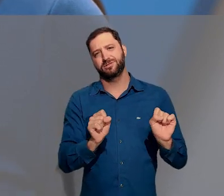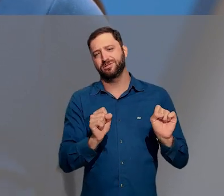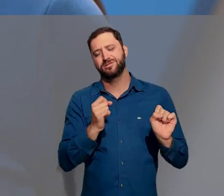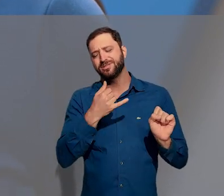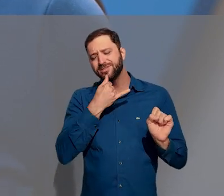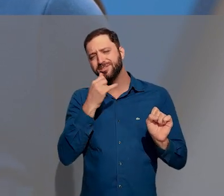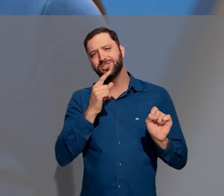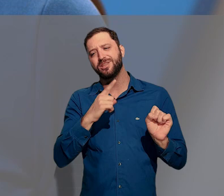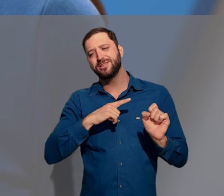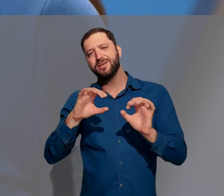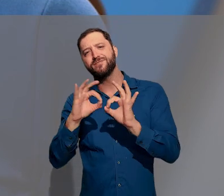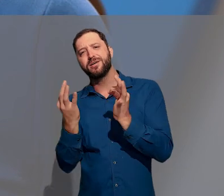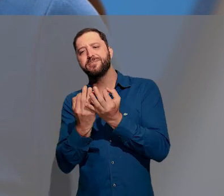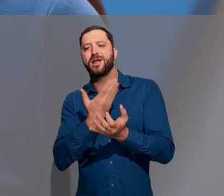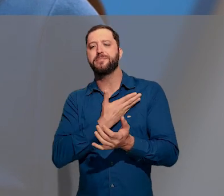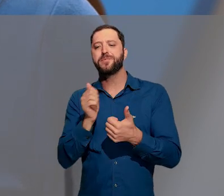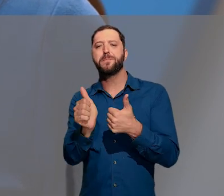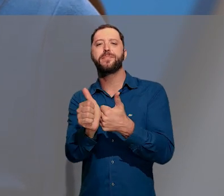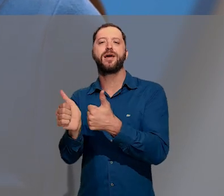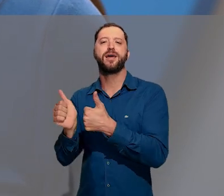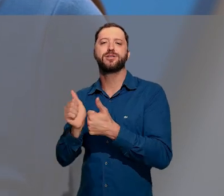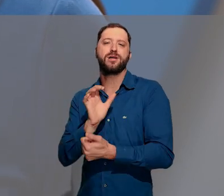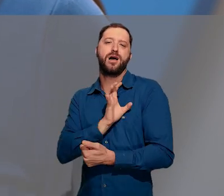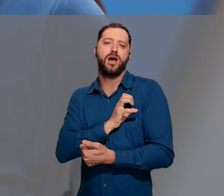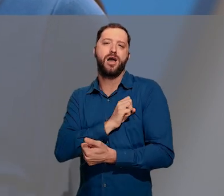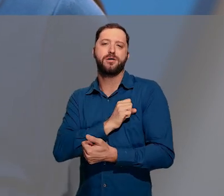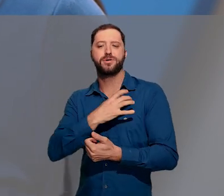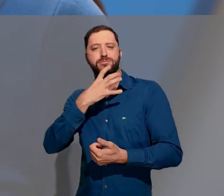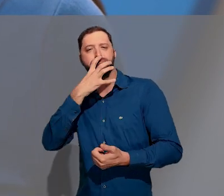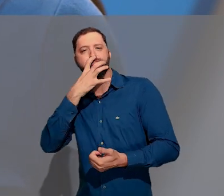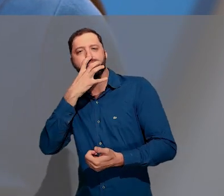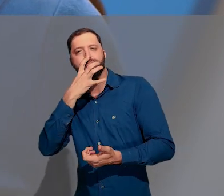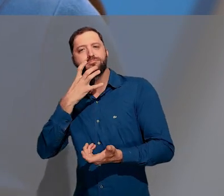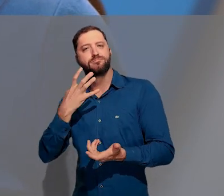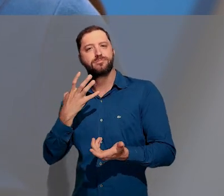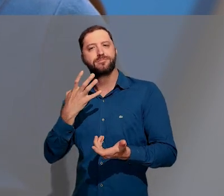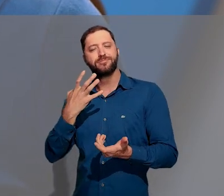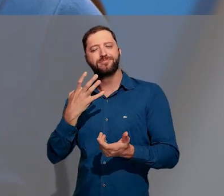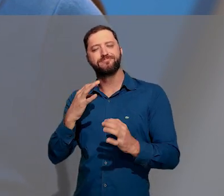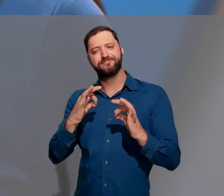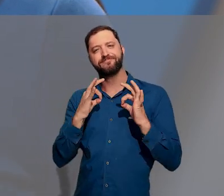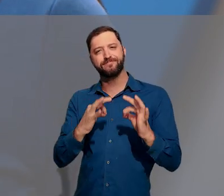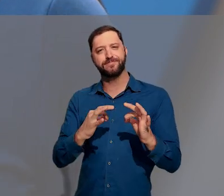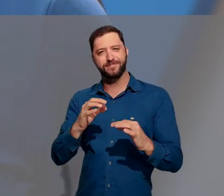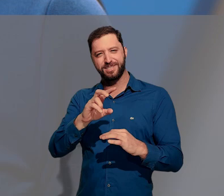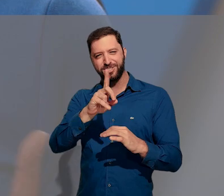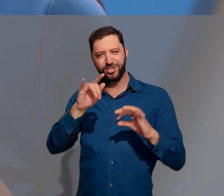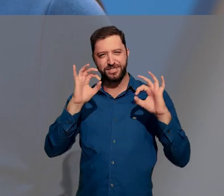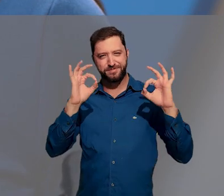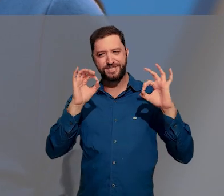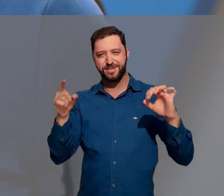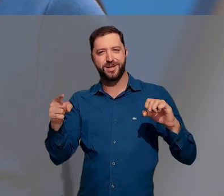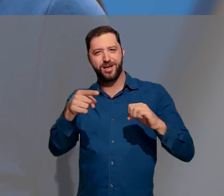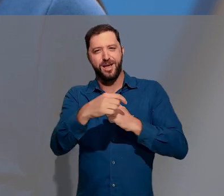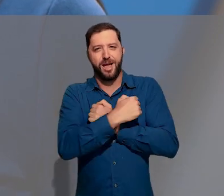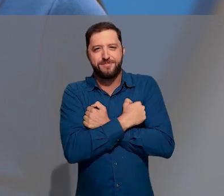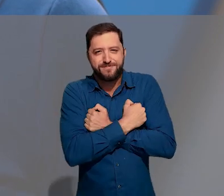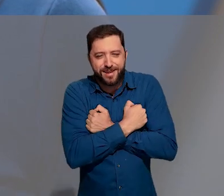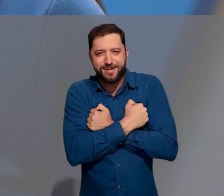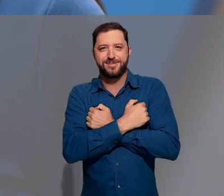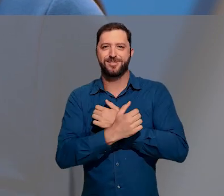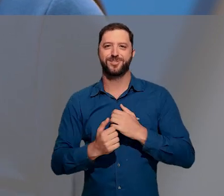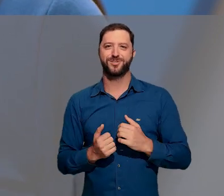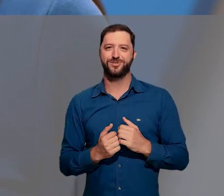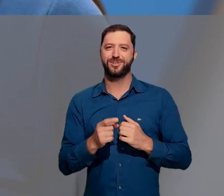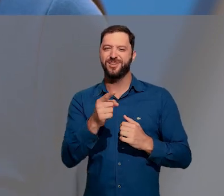com certeza tem pessoas aí próximas de você que te ama, que te admira e que também vai saber nesse dia te dar